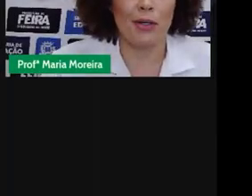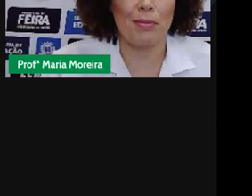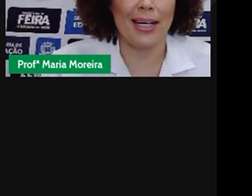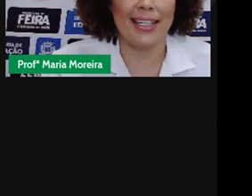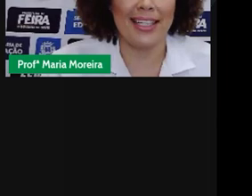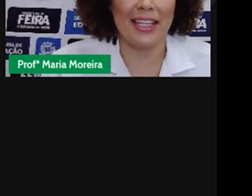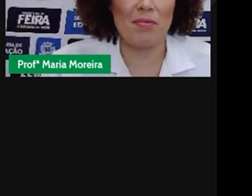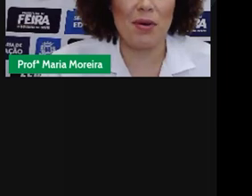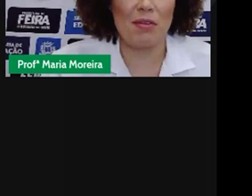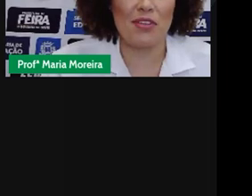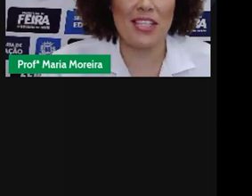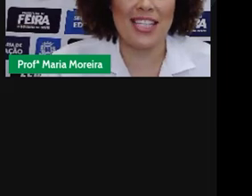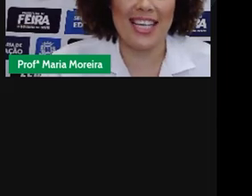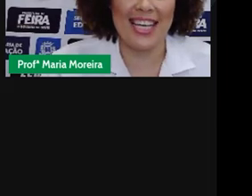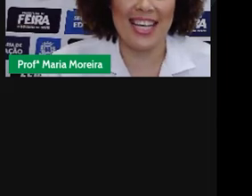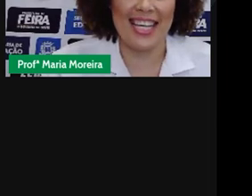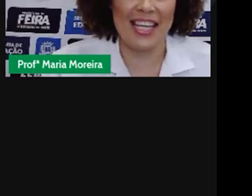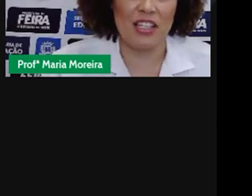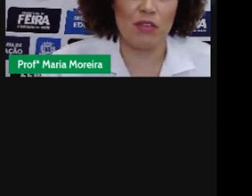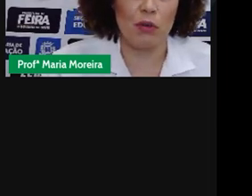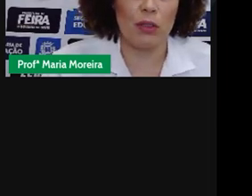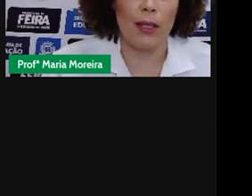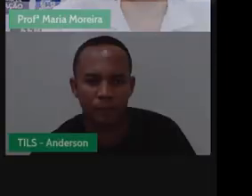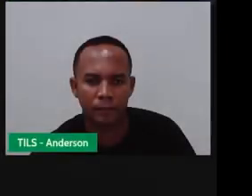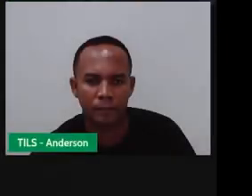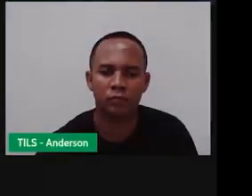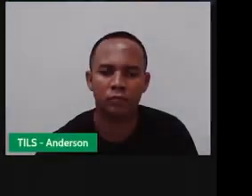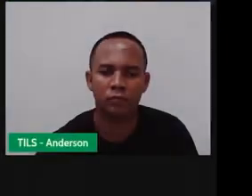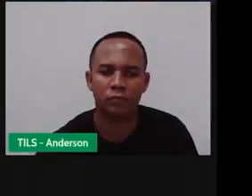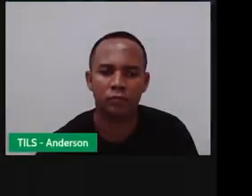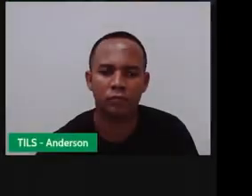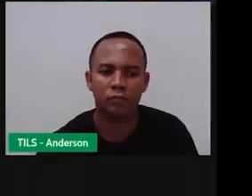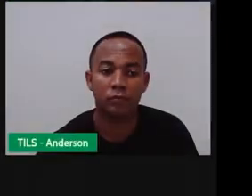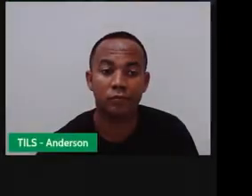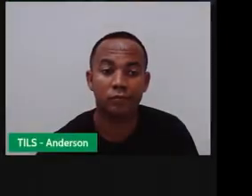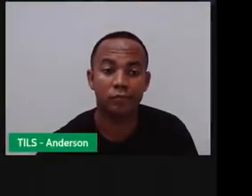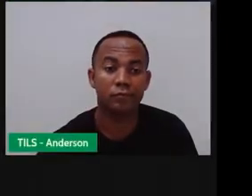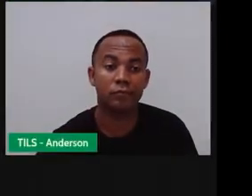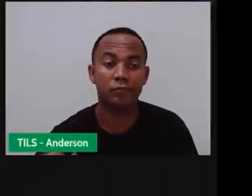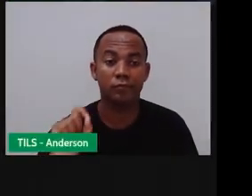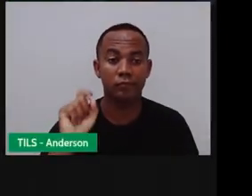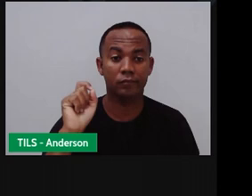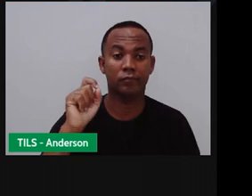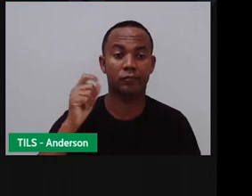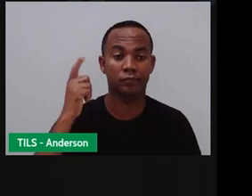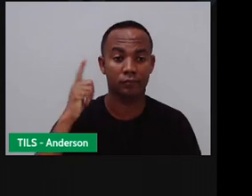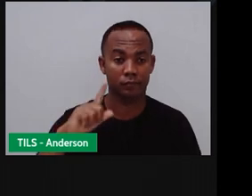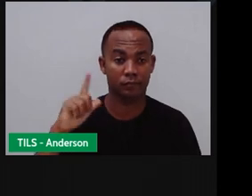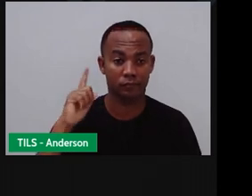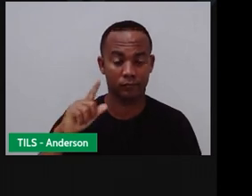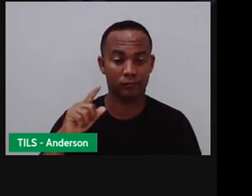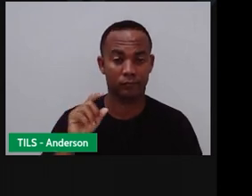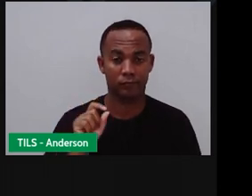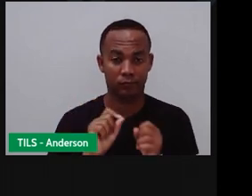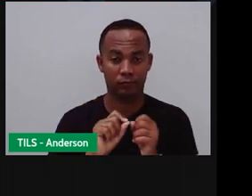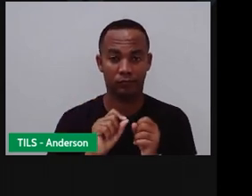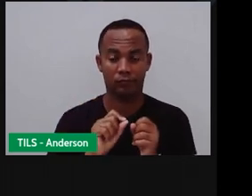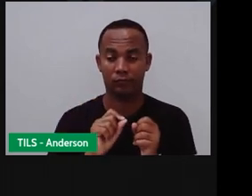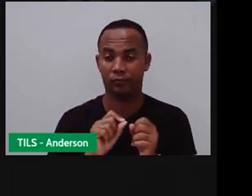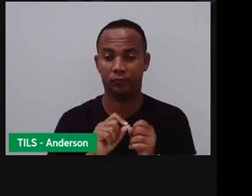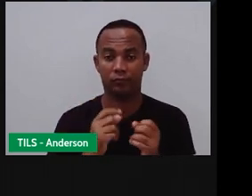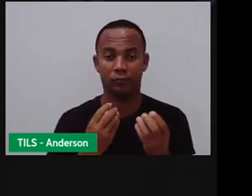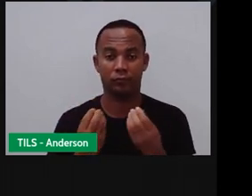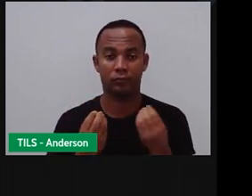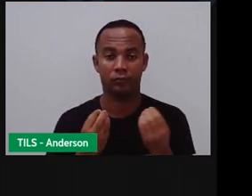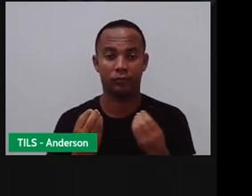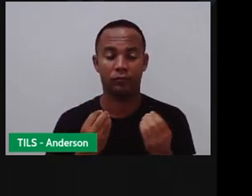para o Maria aqui para vocês. Voltei. E aí, quem vai tentar fazer esse relógio? Ela fala